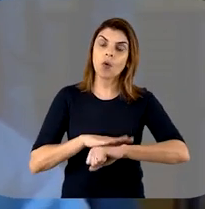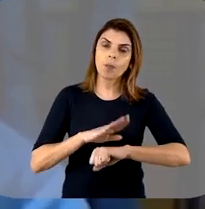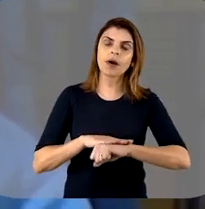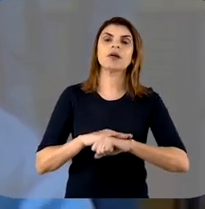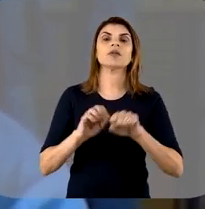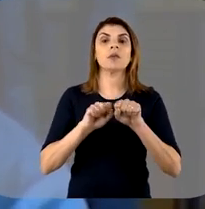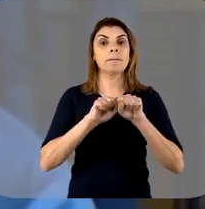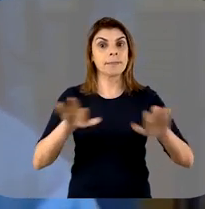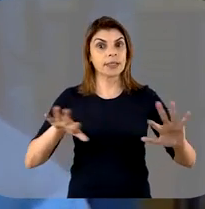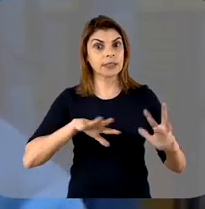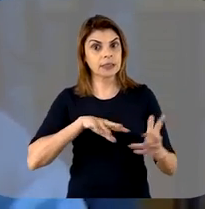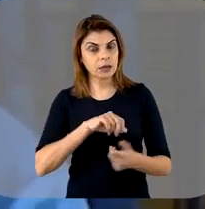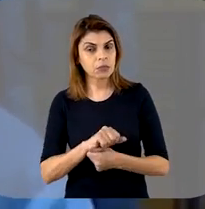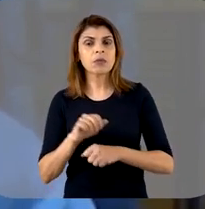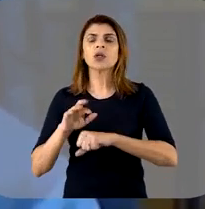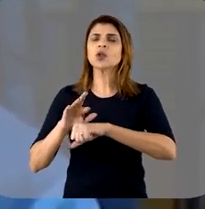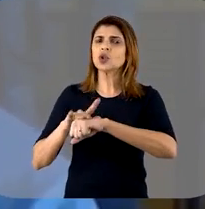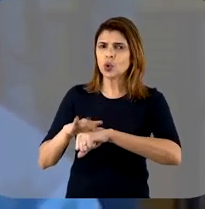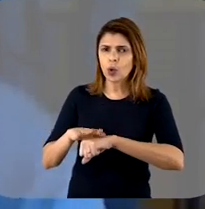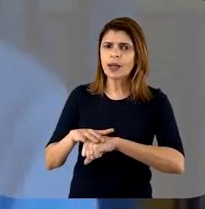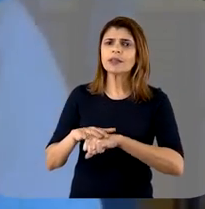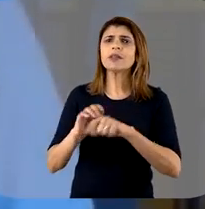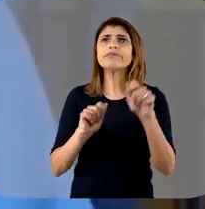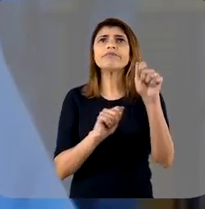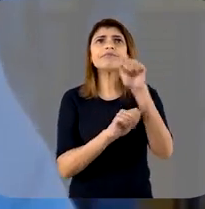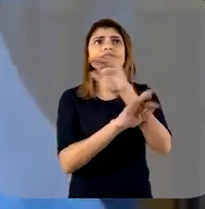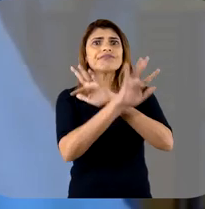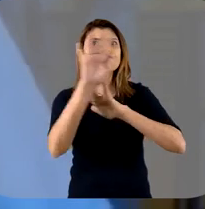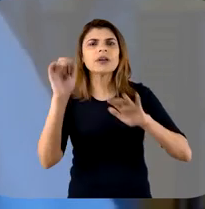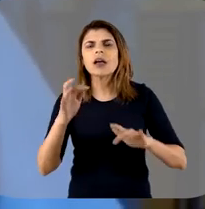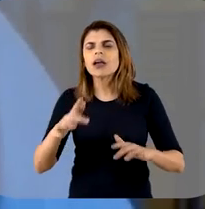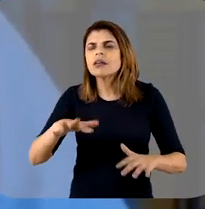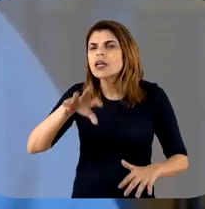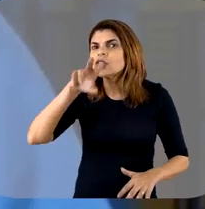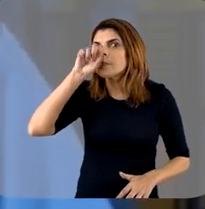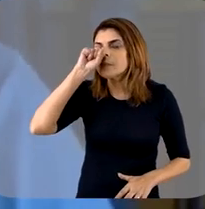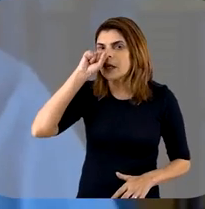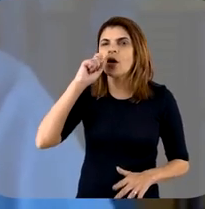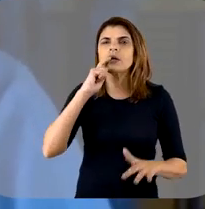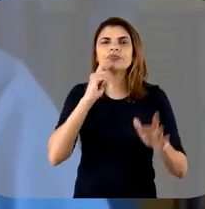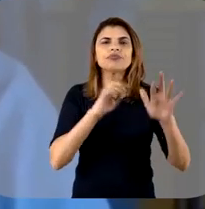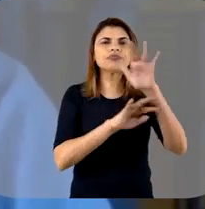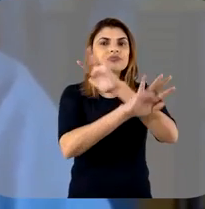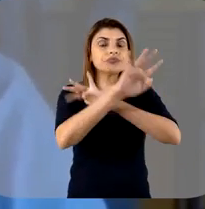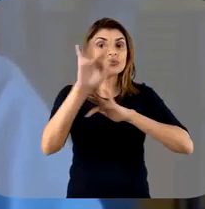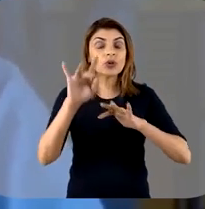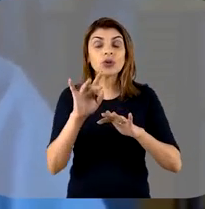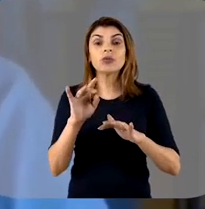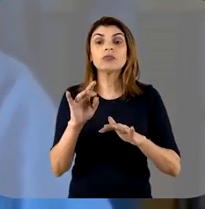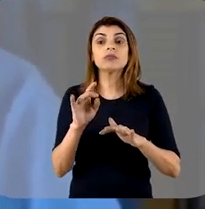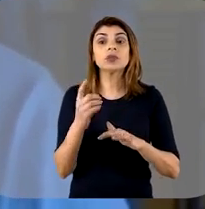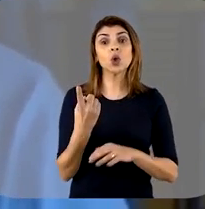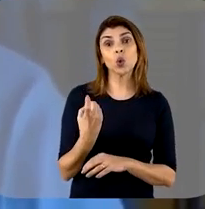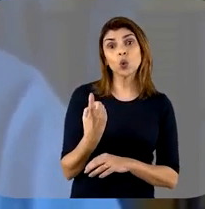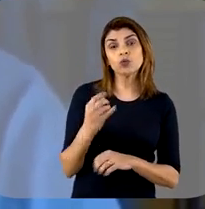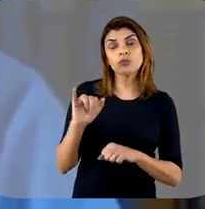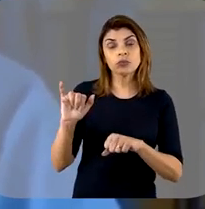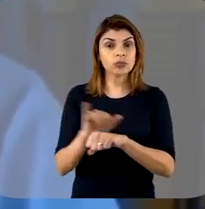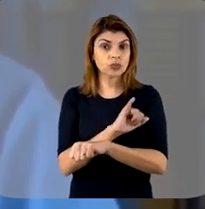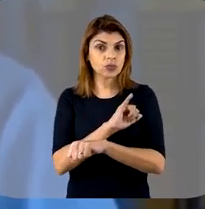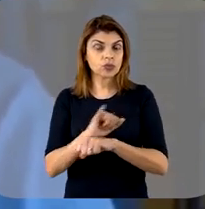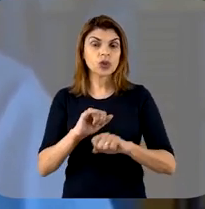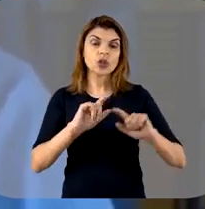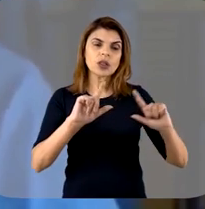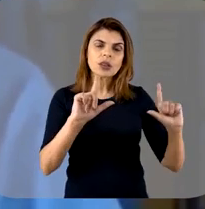É uma doença que ela se transmite por via respiratória, né? E a única forma que você tem de